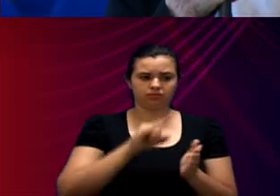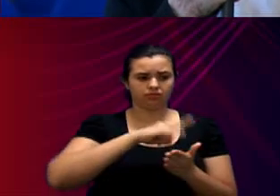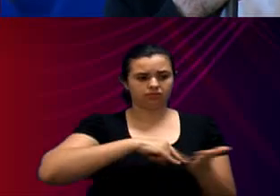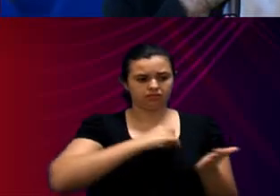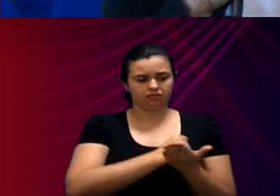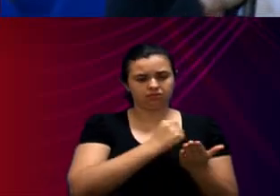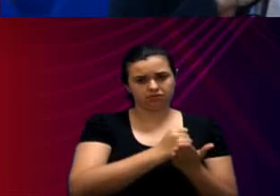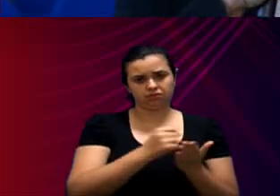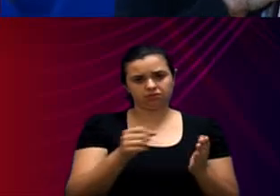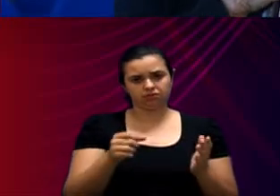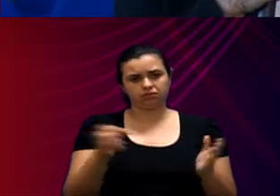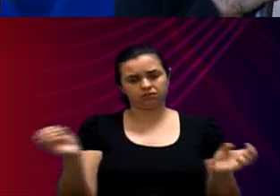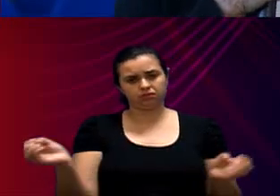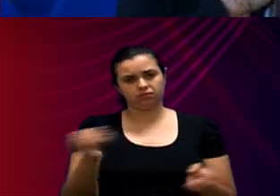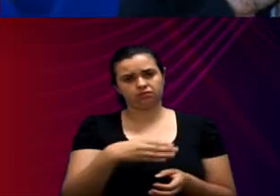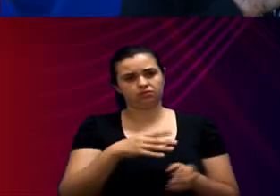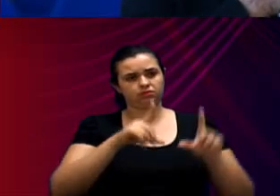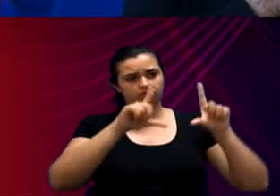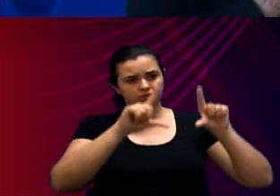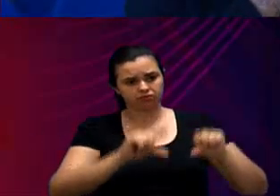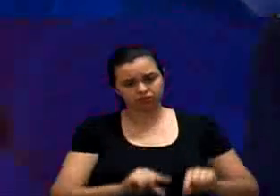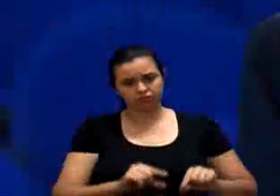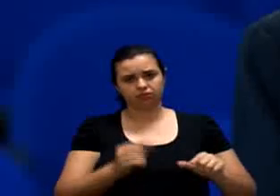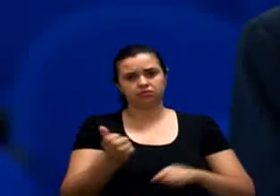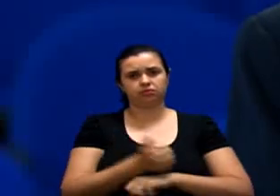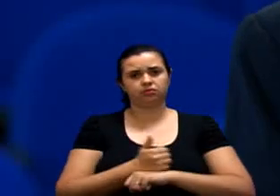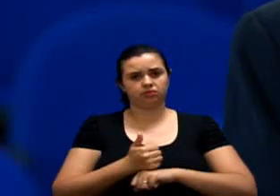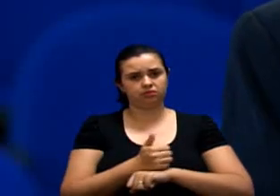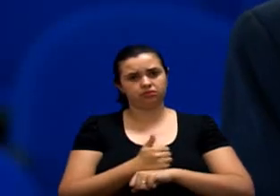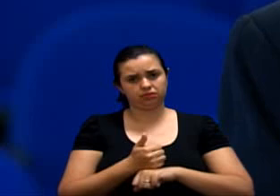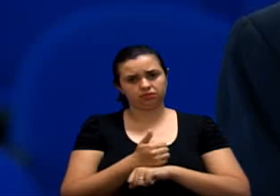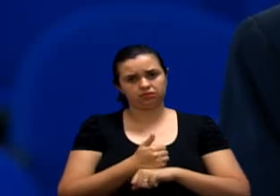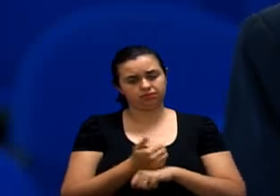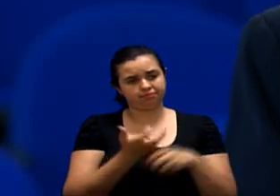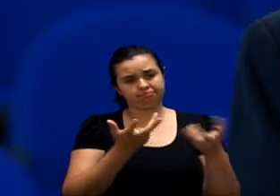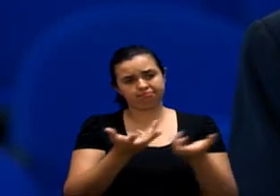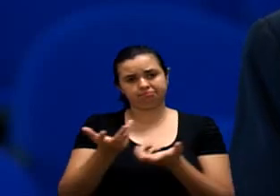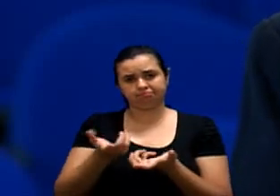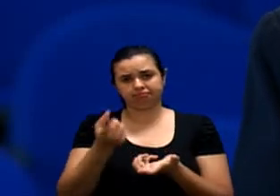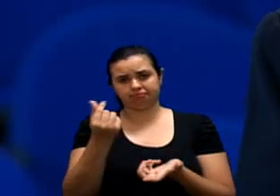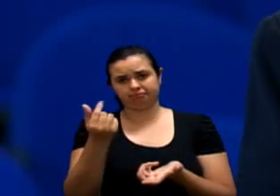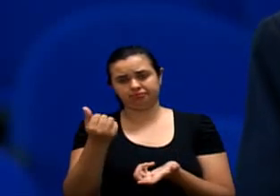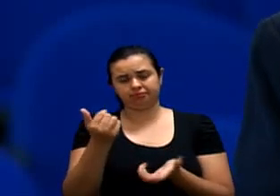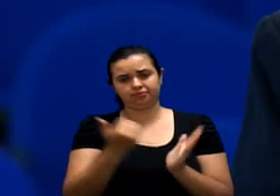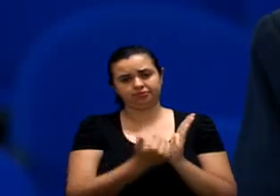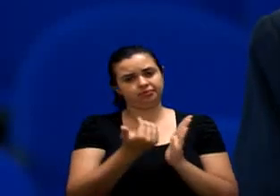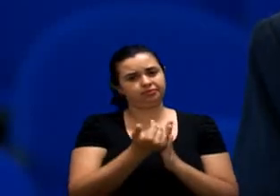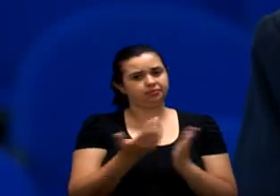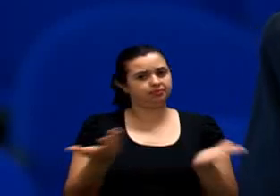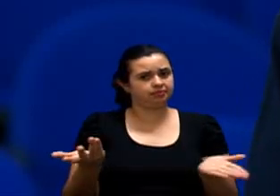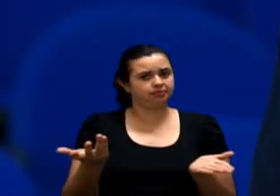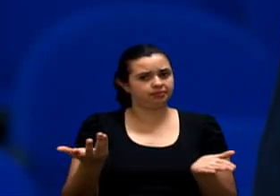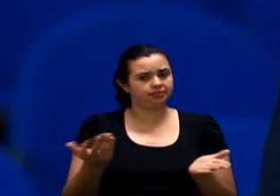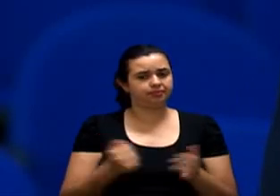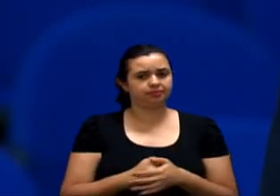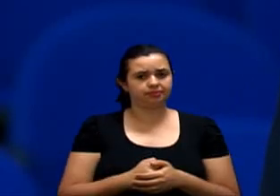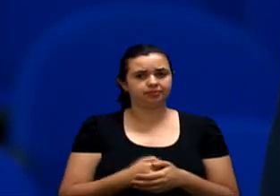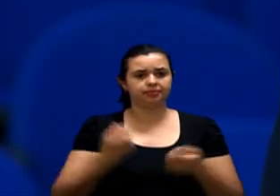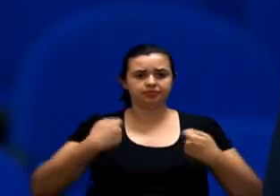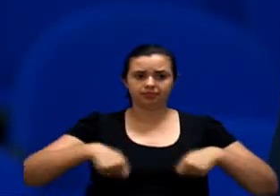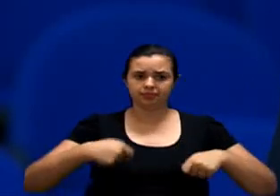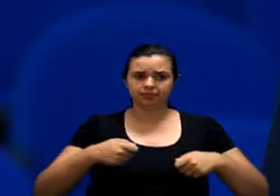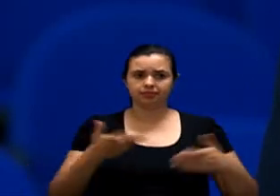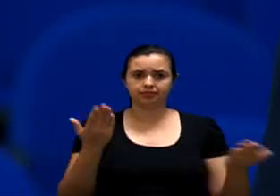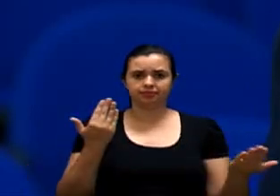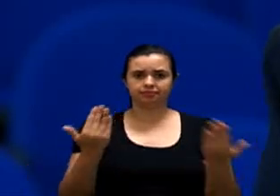diminui o número de profissionais e esperam atender mais para ganhar mais. Então, tem que ter um parâmetro da Secretaria de Saúde